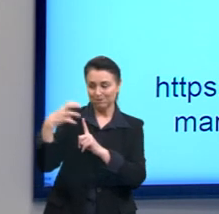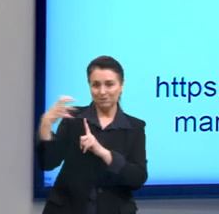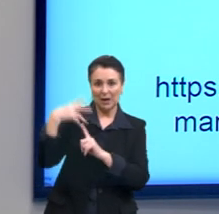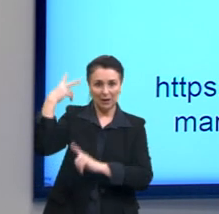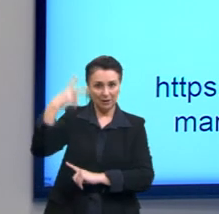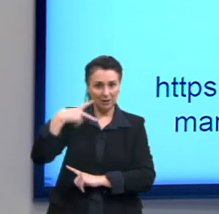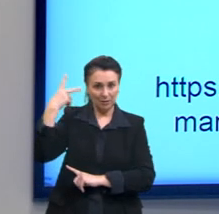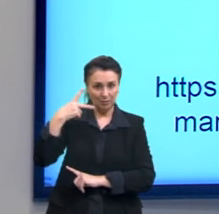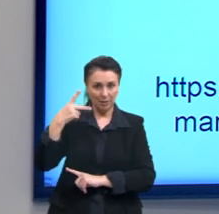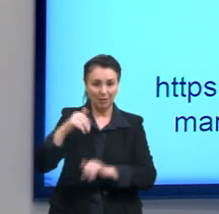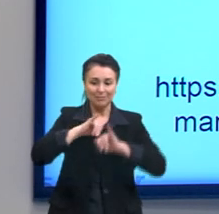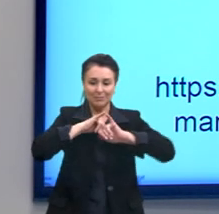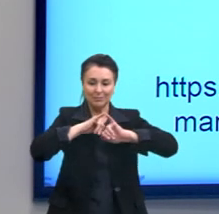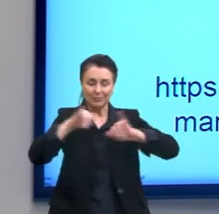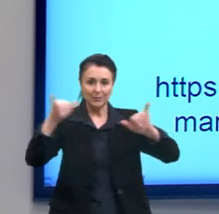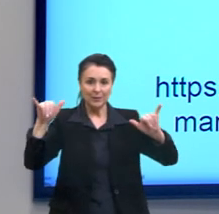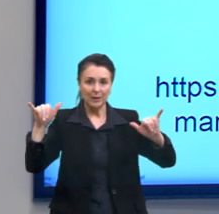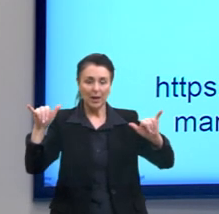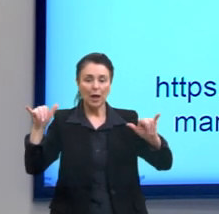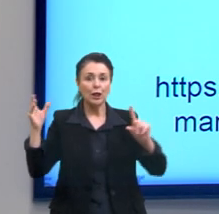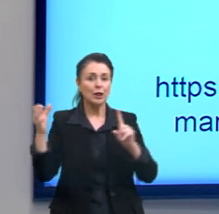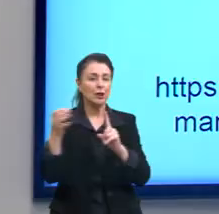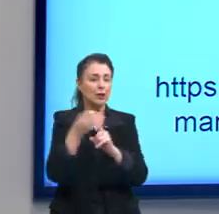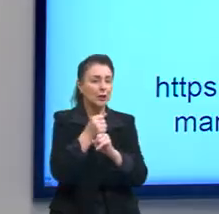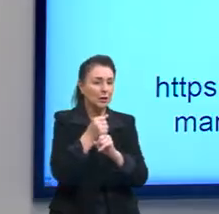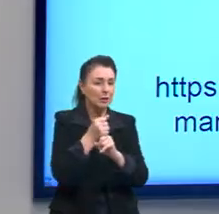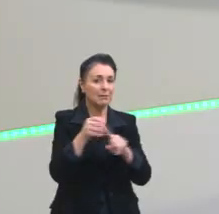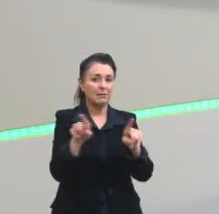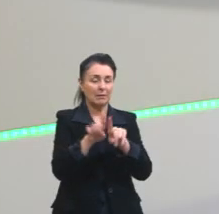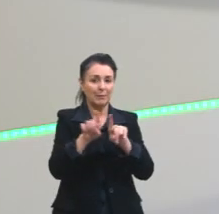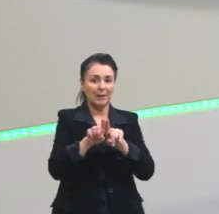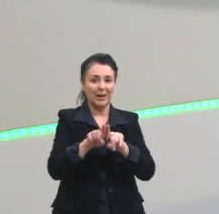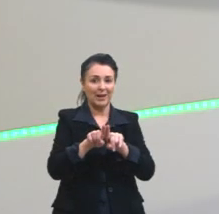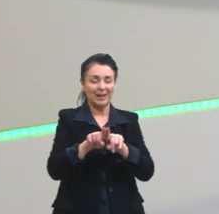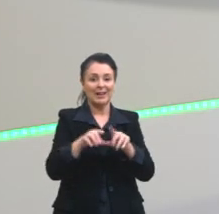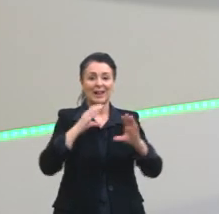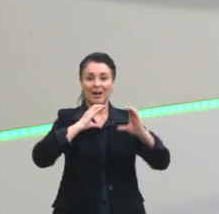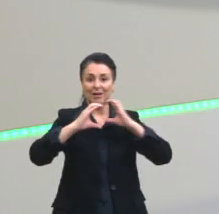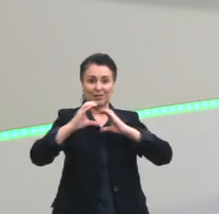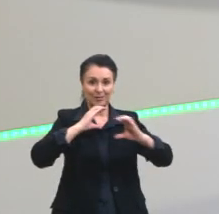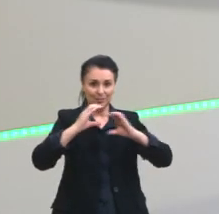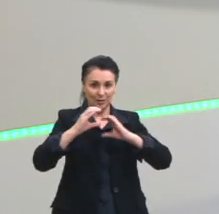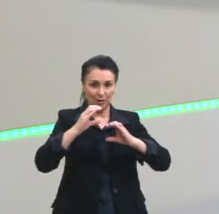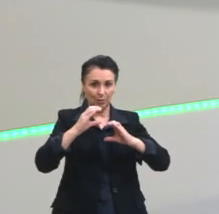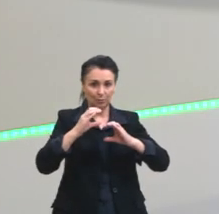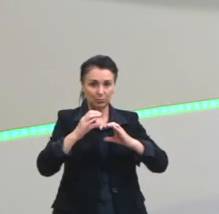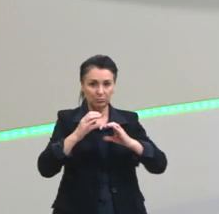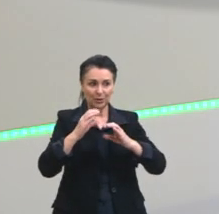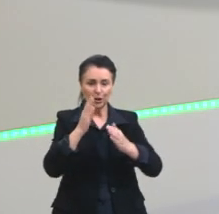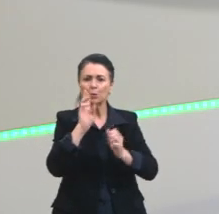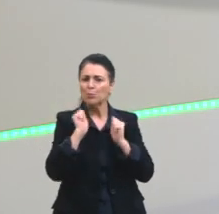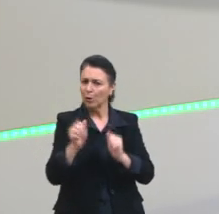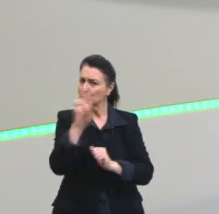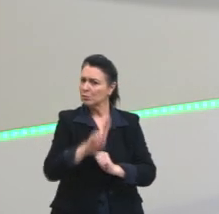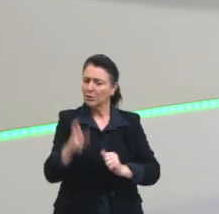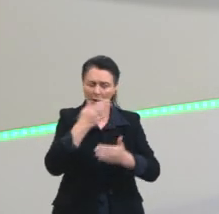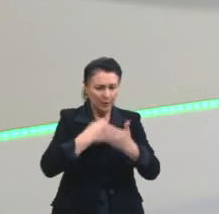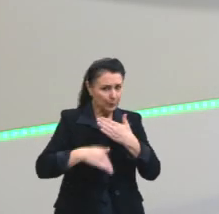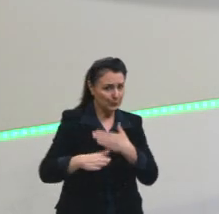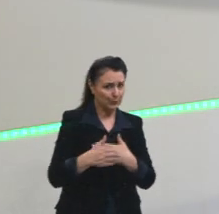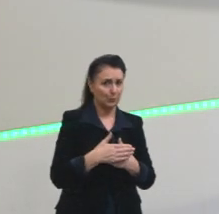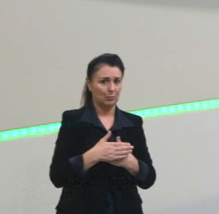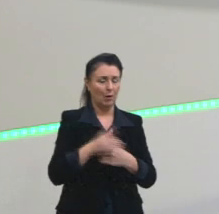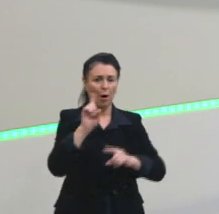domínio dos meios de comunicação tão por vezes essas estratégias são usadas né todas em conjunto por vezes se